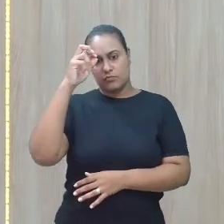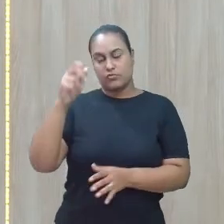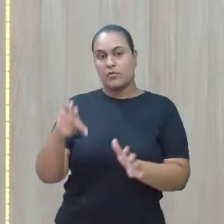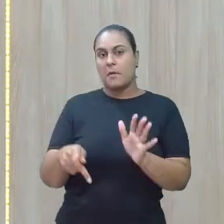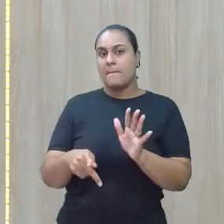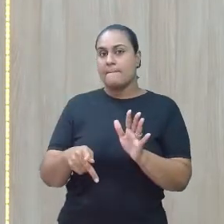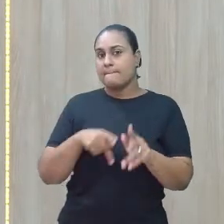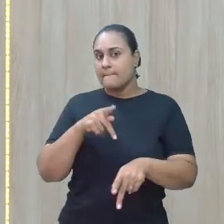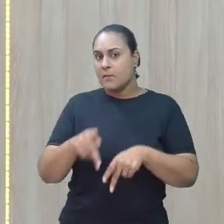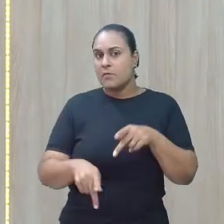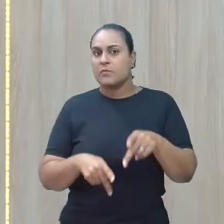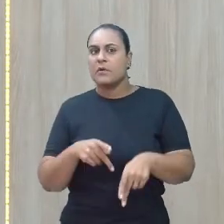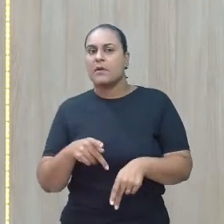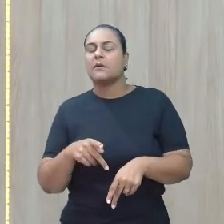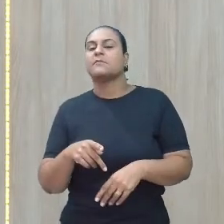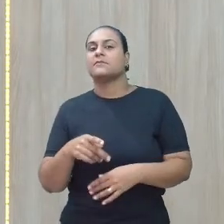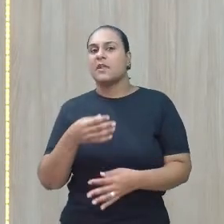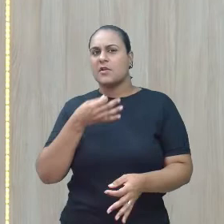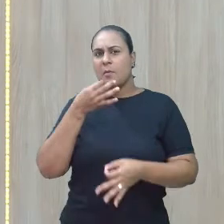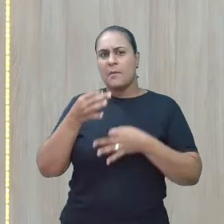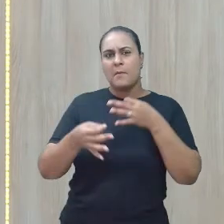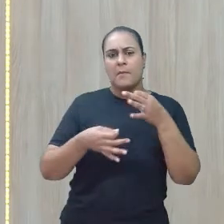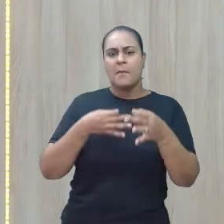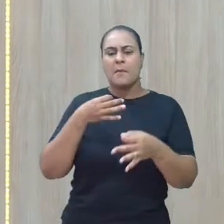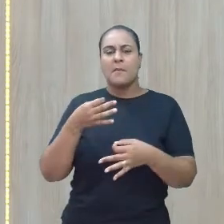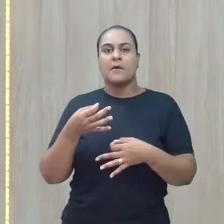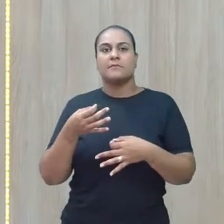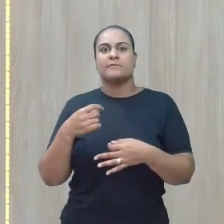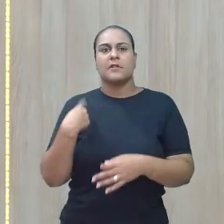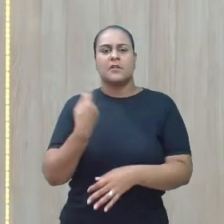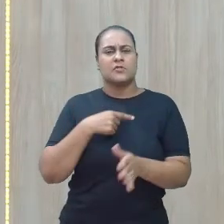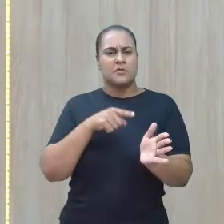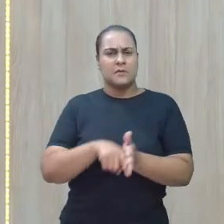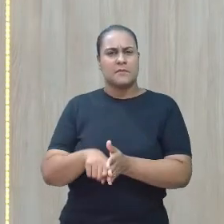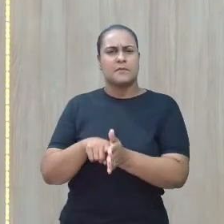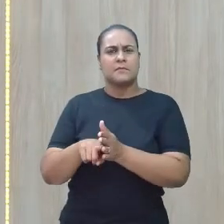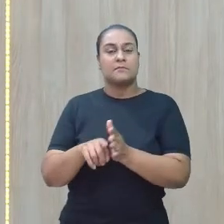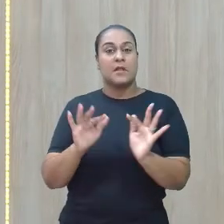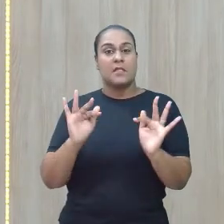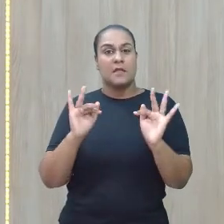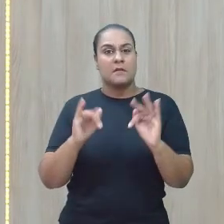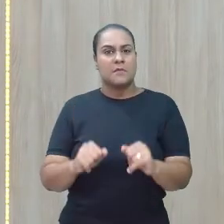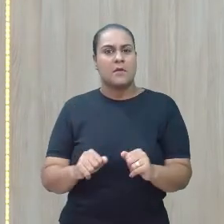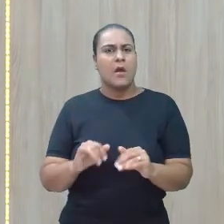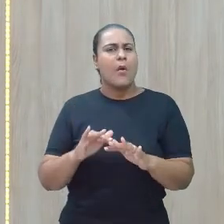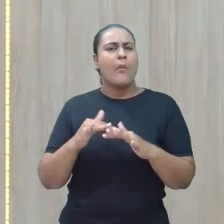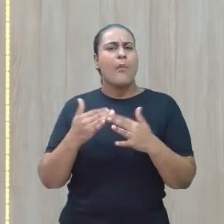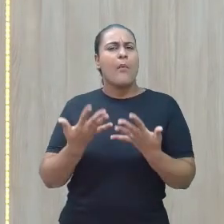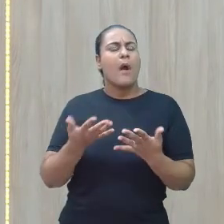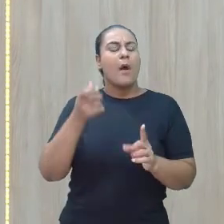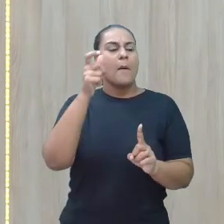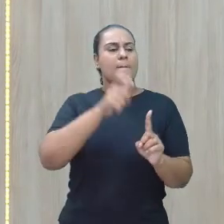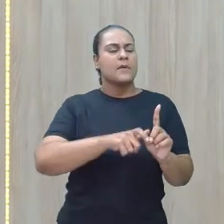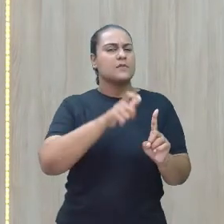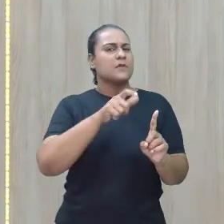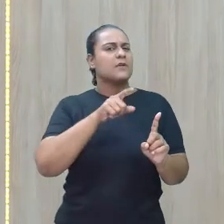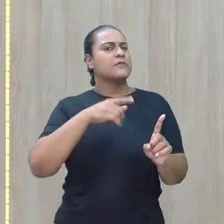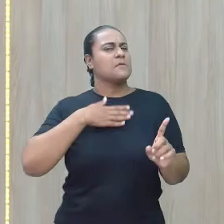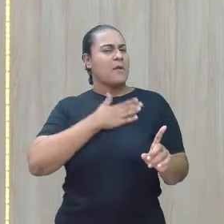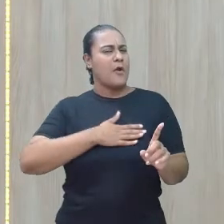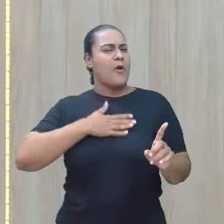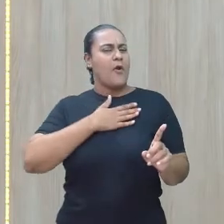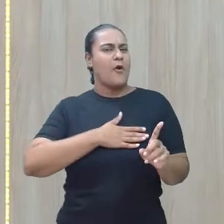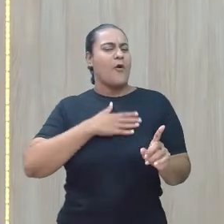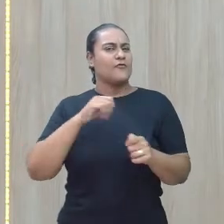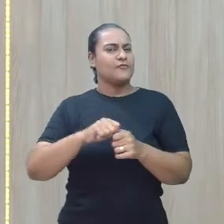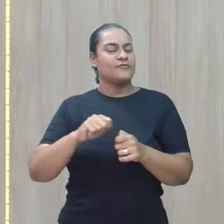práticas populares que ele citou bastante aí pra gente, e fica pra gente pesquisar. Para terminar, quais são os personagens que você mais gosta de